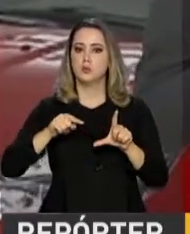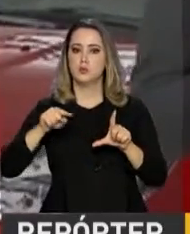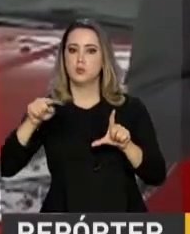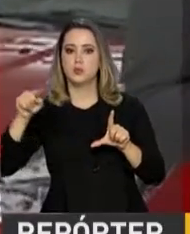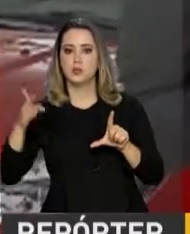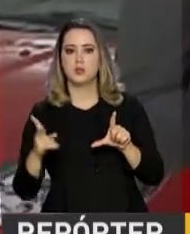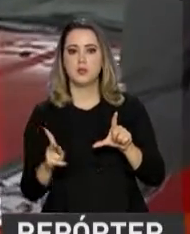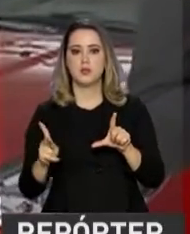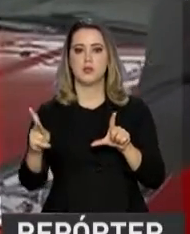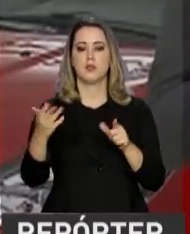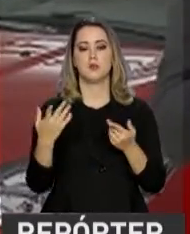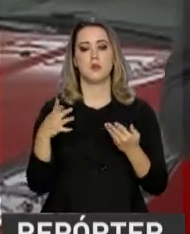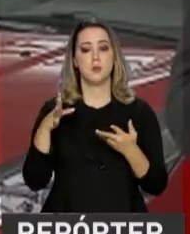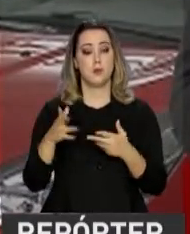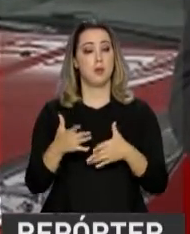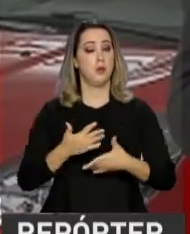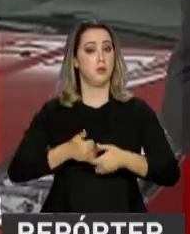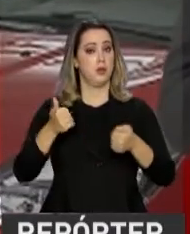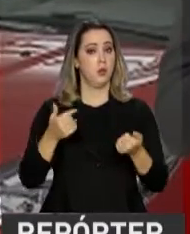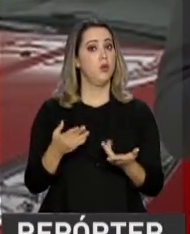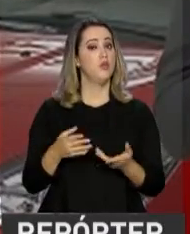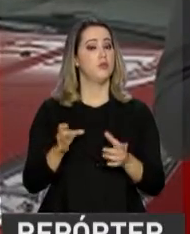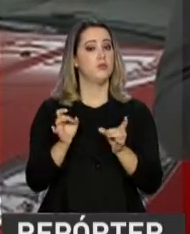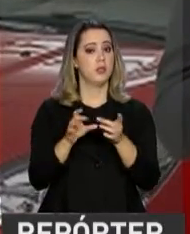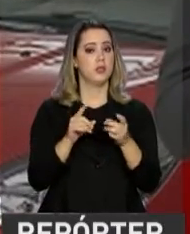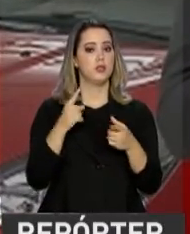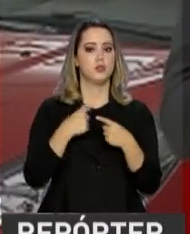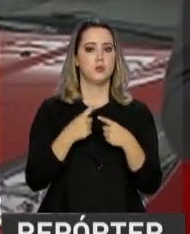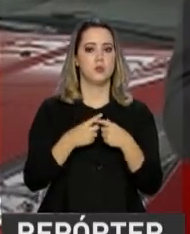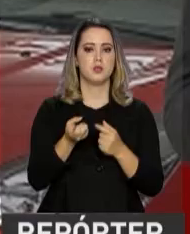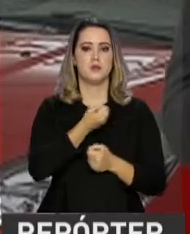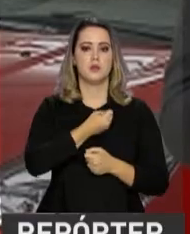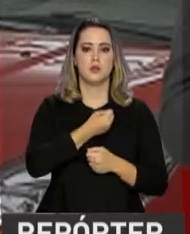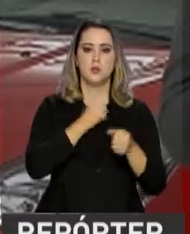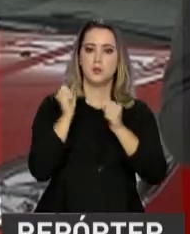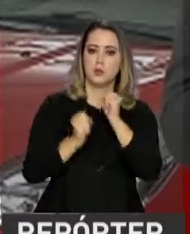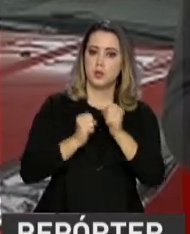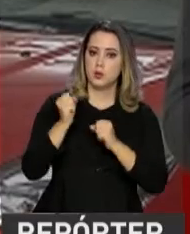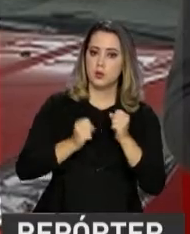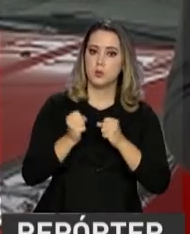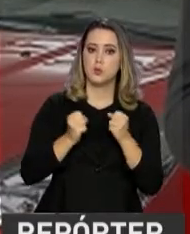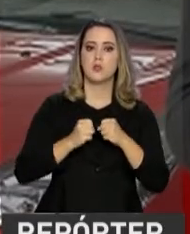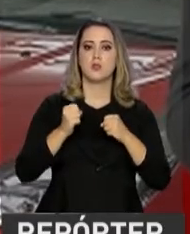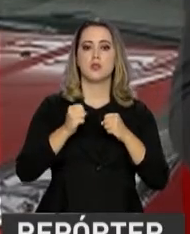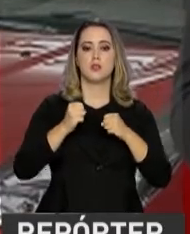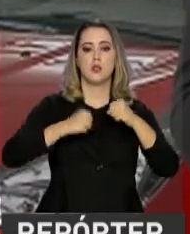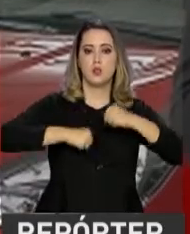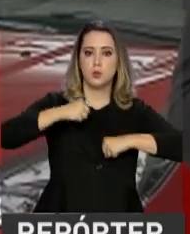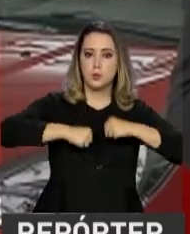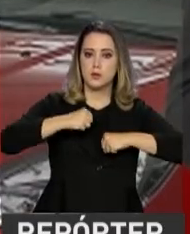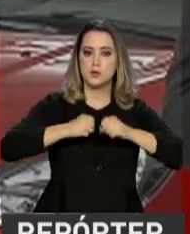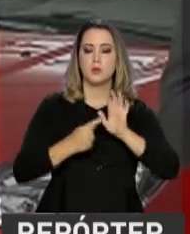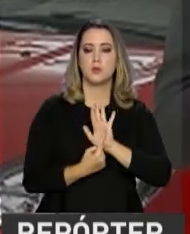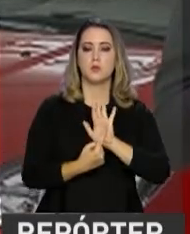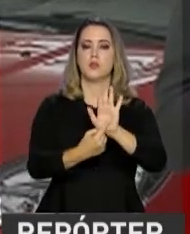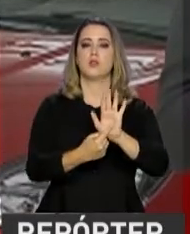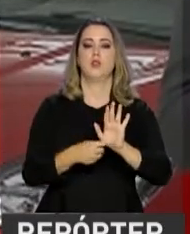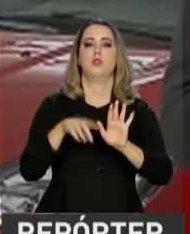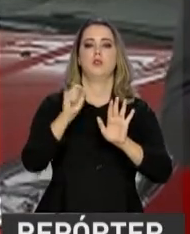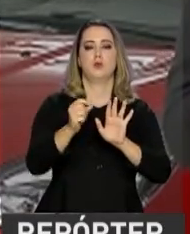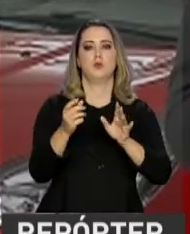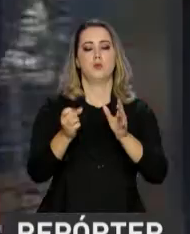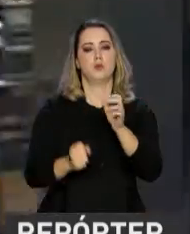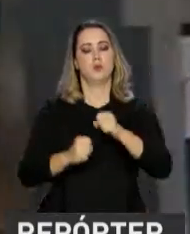e esse aquecimento nos negócios é comprovado pelos números de produção apresentados pela associação nacional dos fabricantes